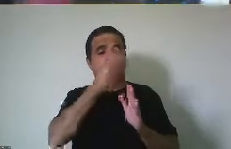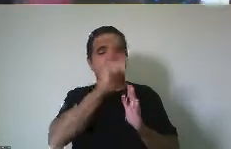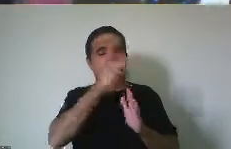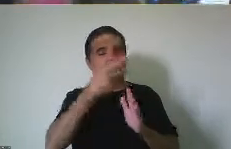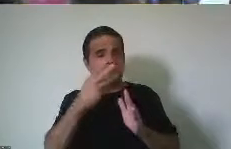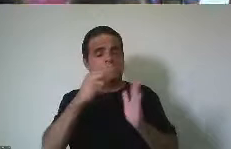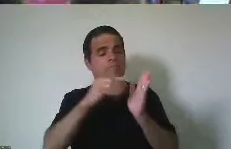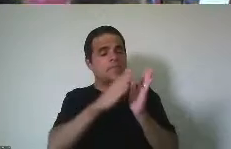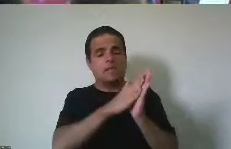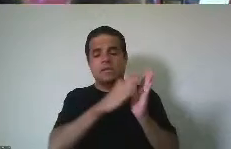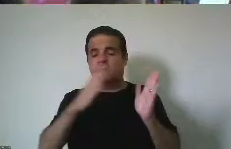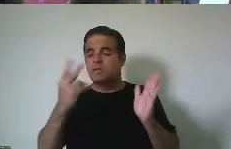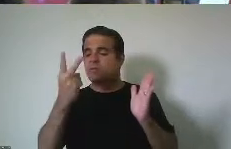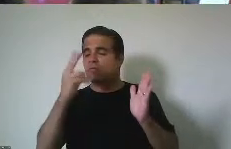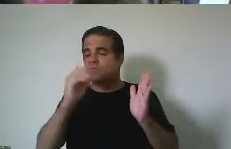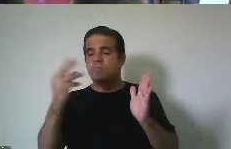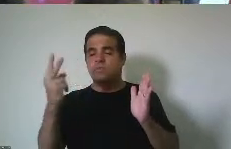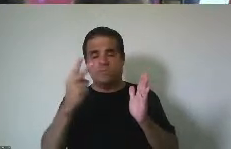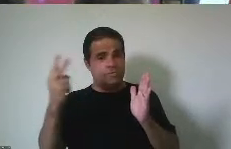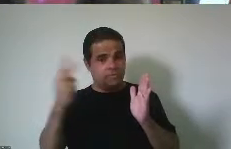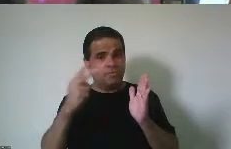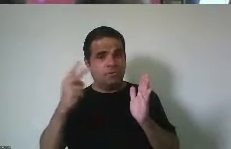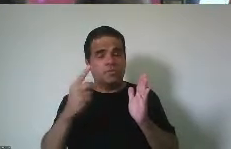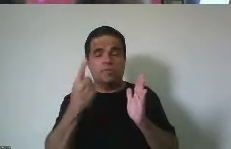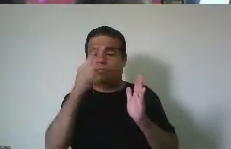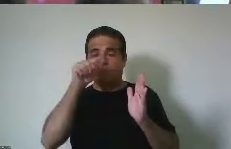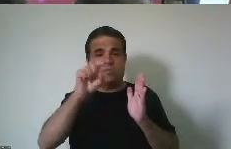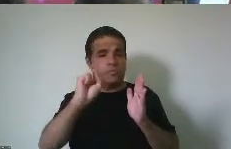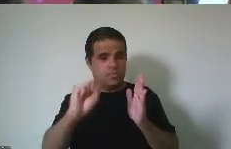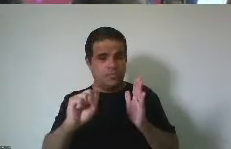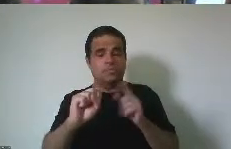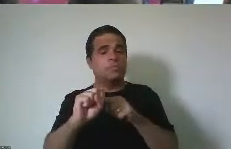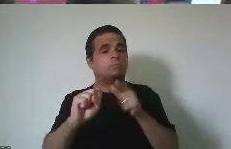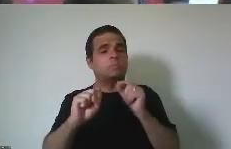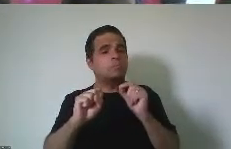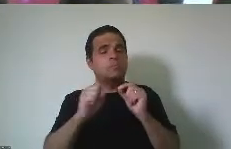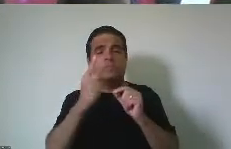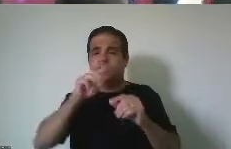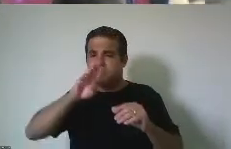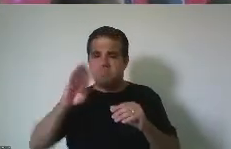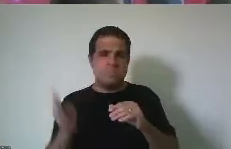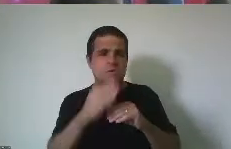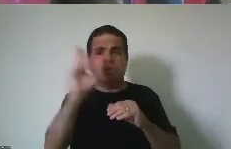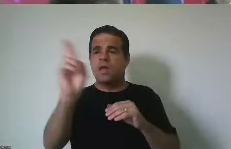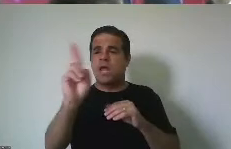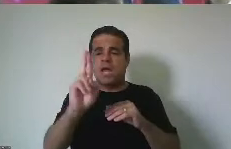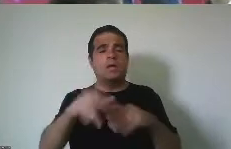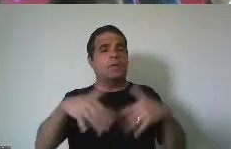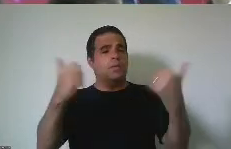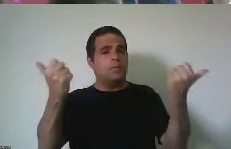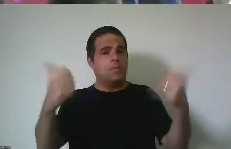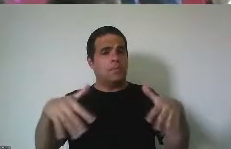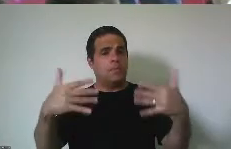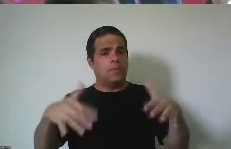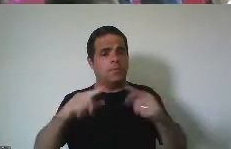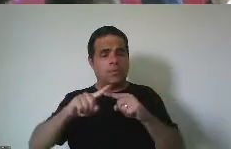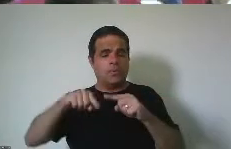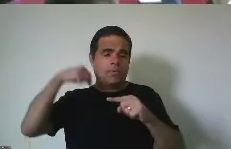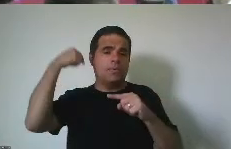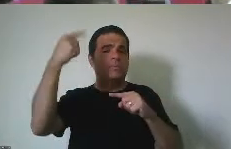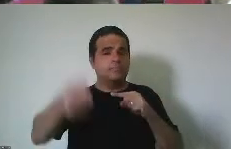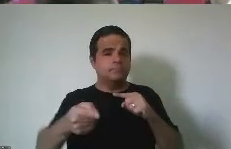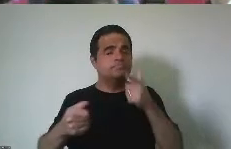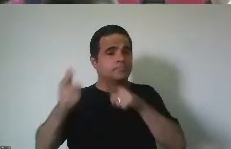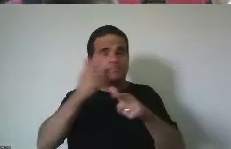quando a empresa sai de ponto 8 bilhões de reais 800 milhões de reais logo após a